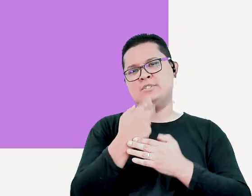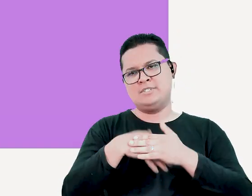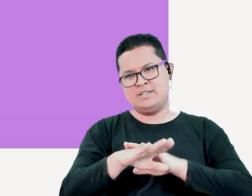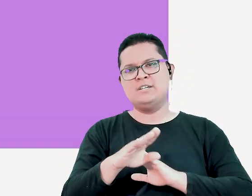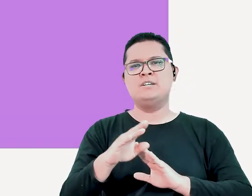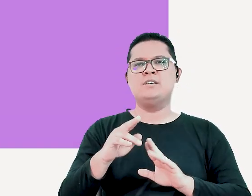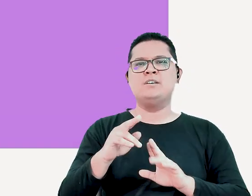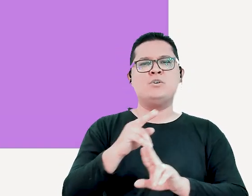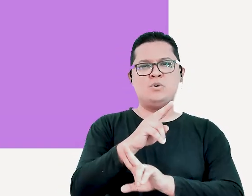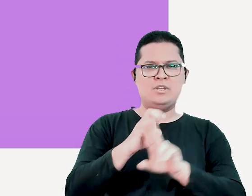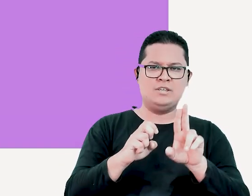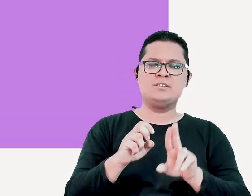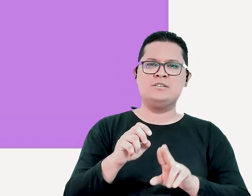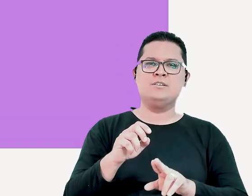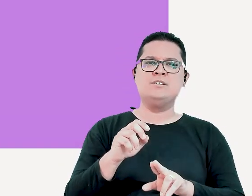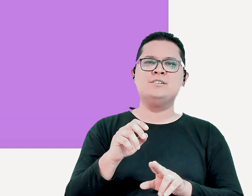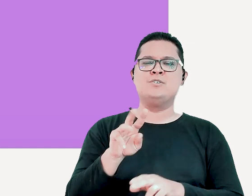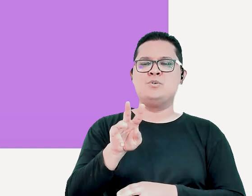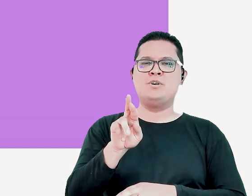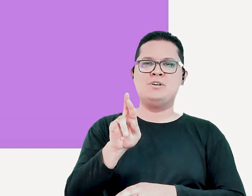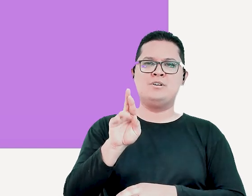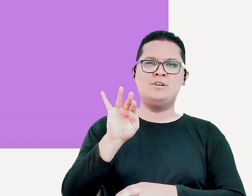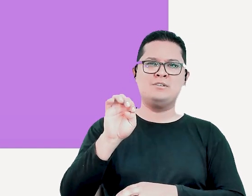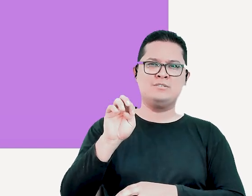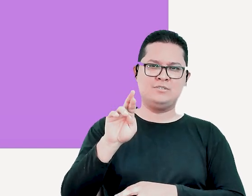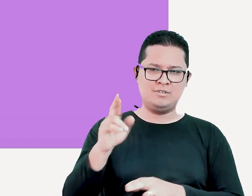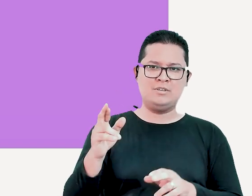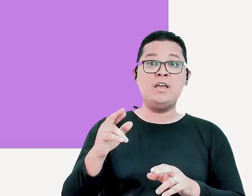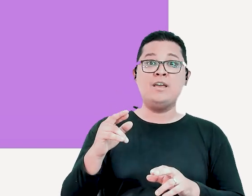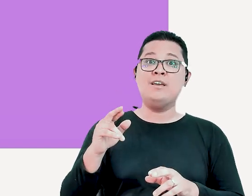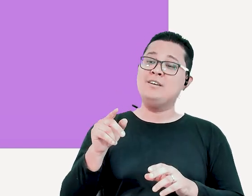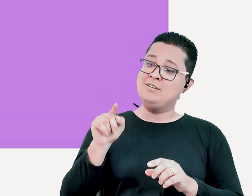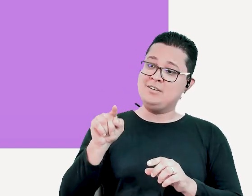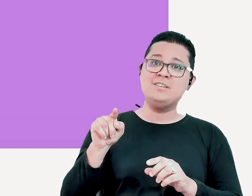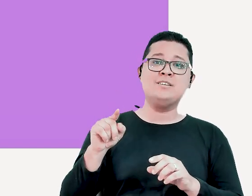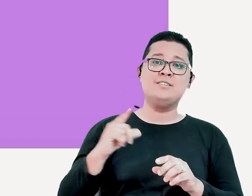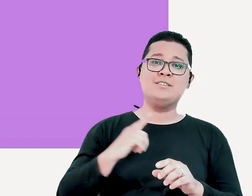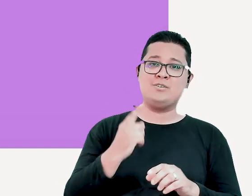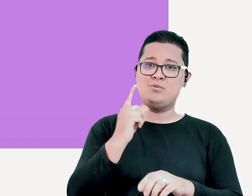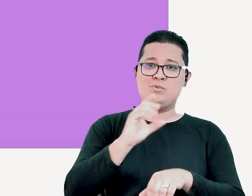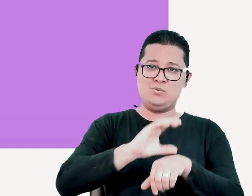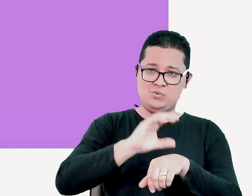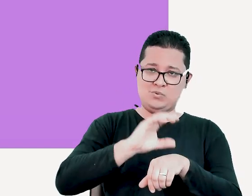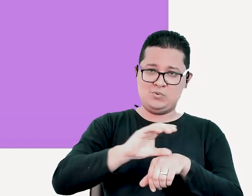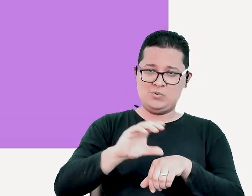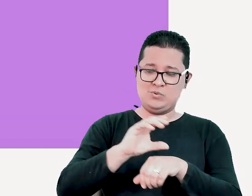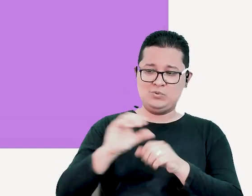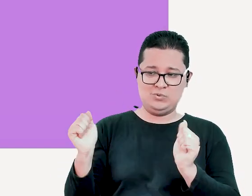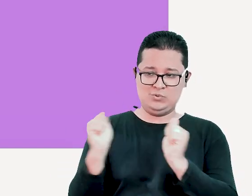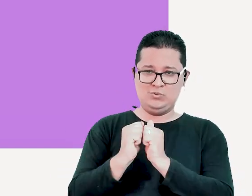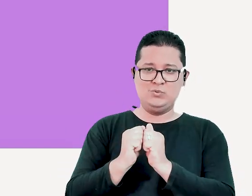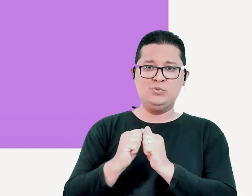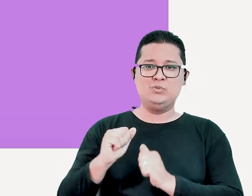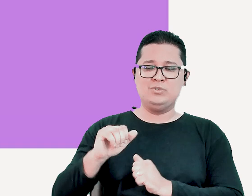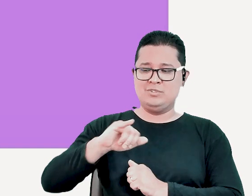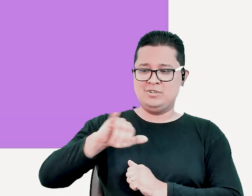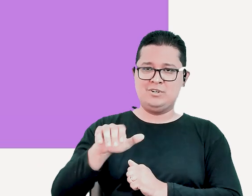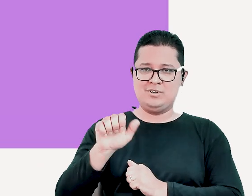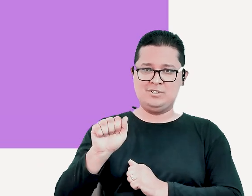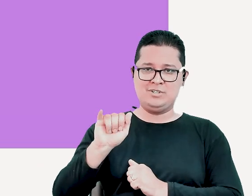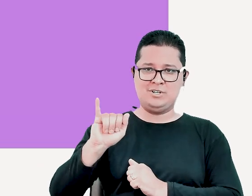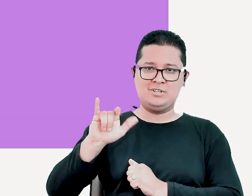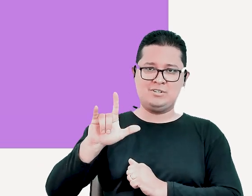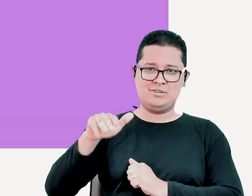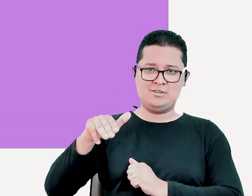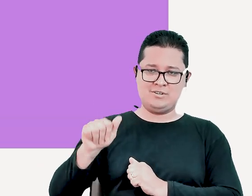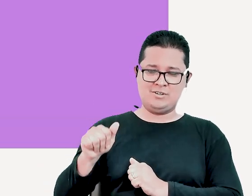que eu ministro junto com a Jailma Souza, a cofundadora, inclusive, do clube, ela também está lá, né? Uma parceria do clube